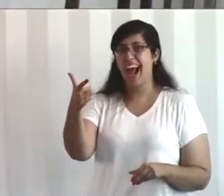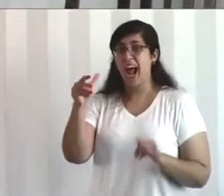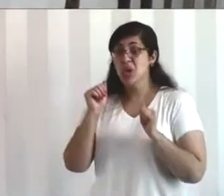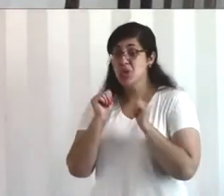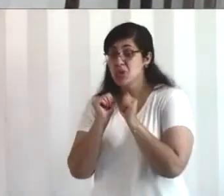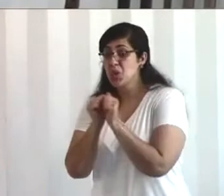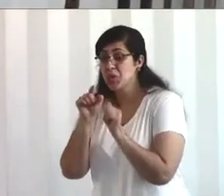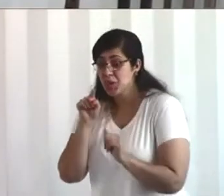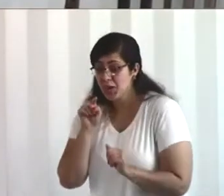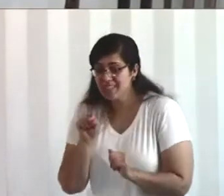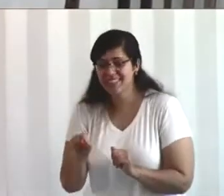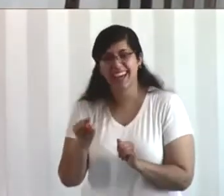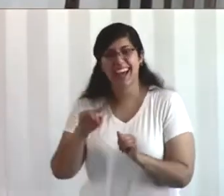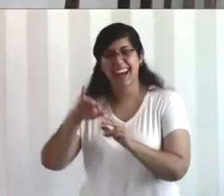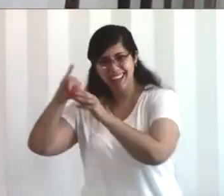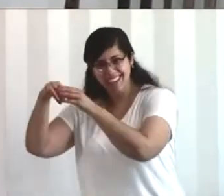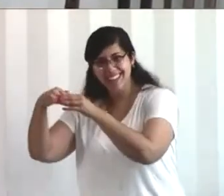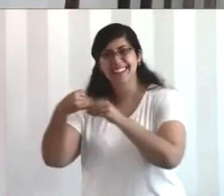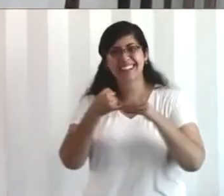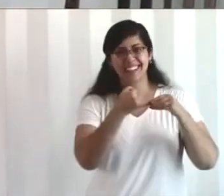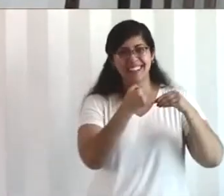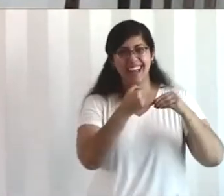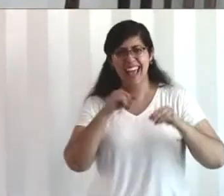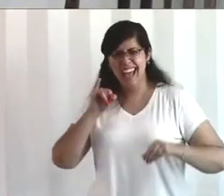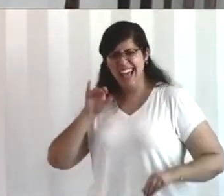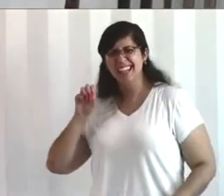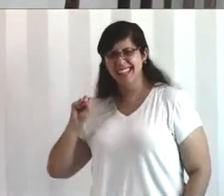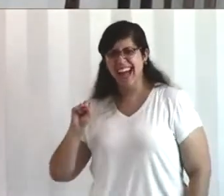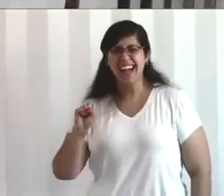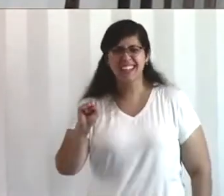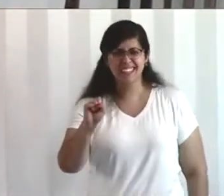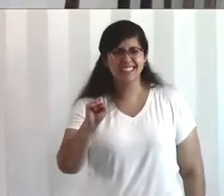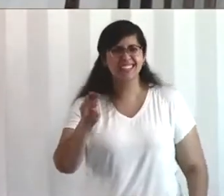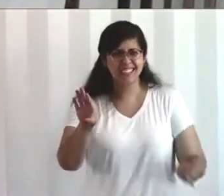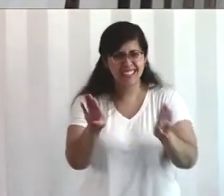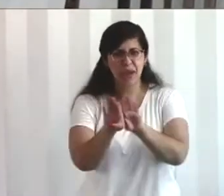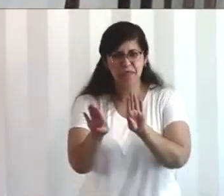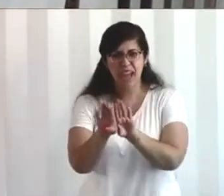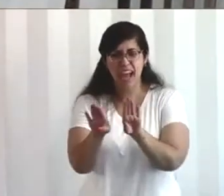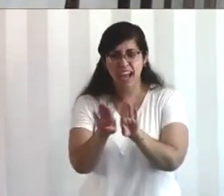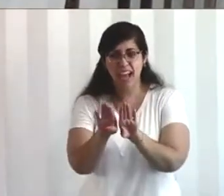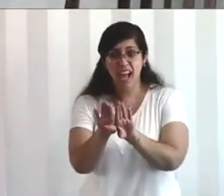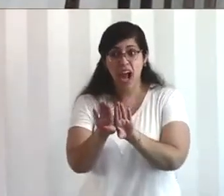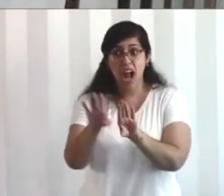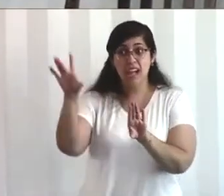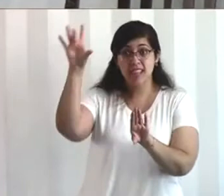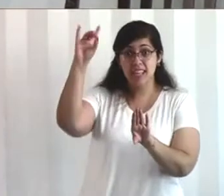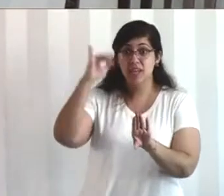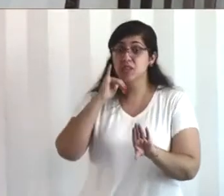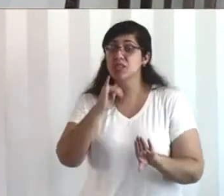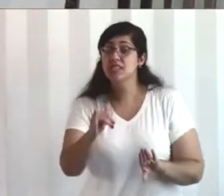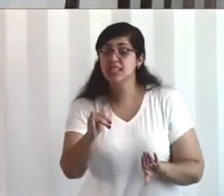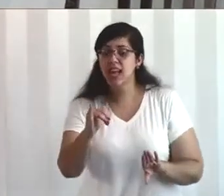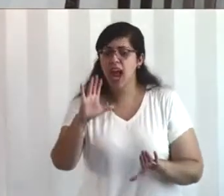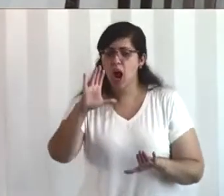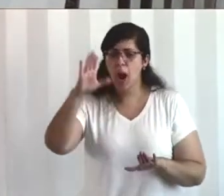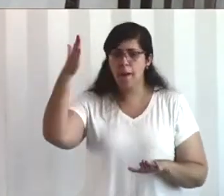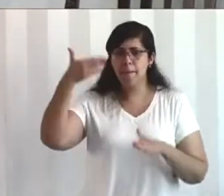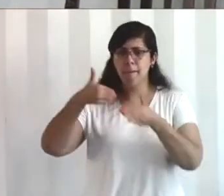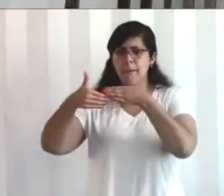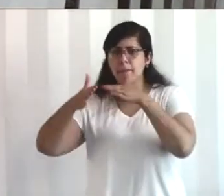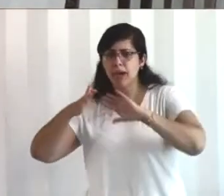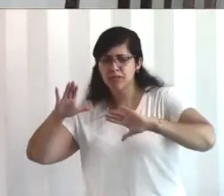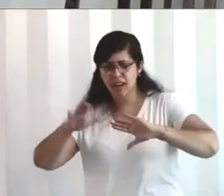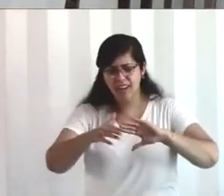Testamento, Isaías. Não temas, eu te tomo pela tua mão direita e te sustento. Eu